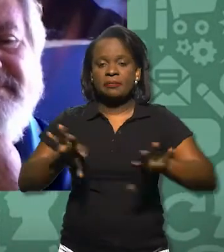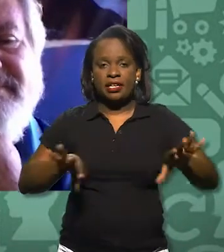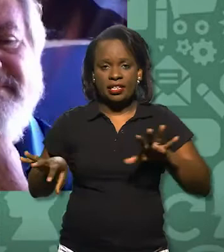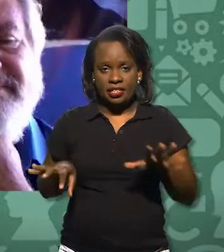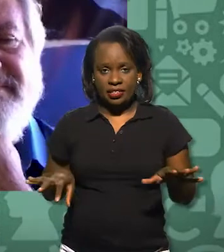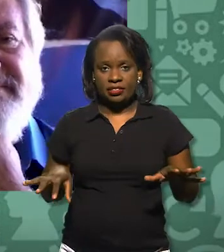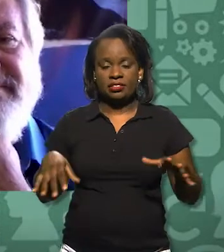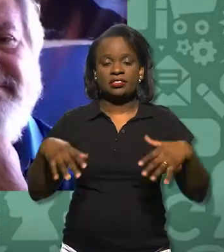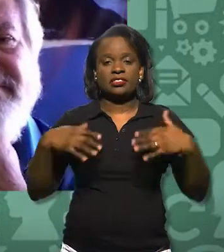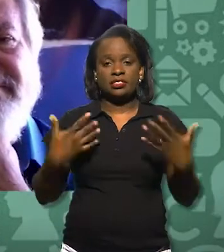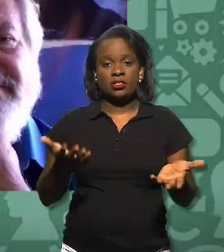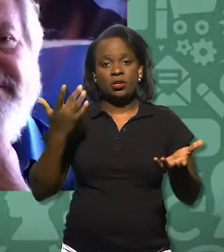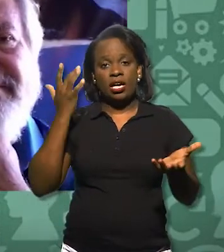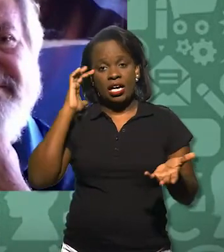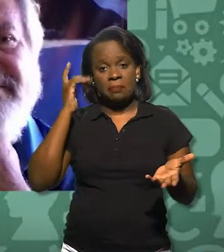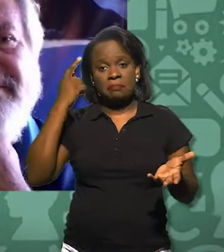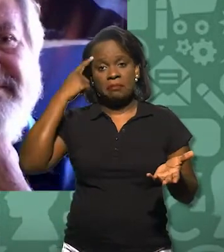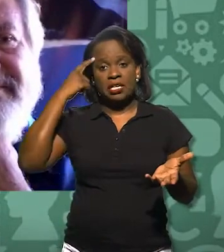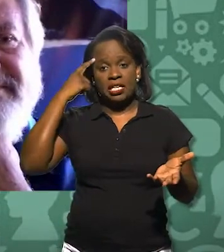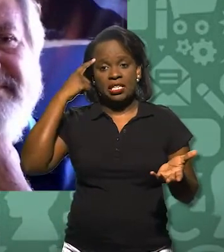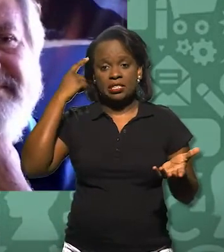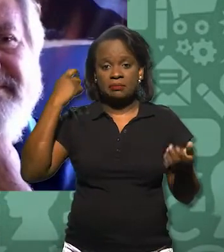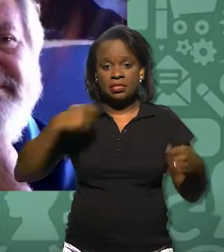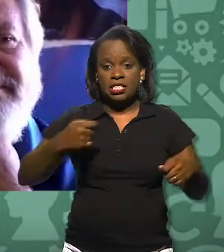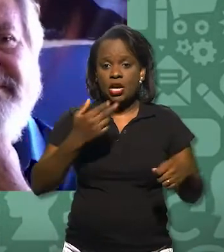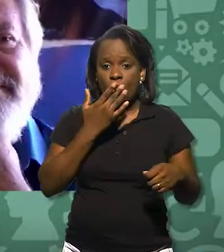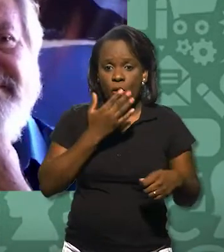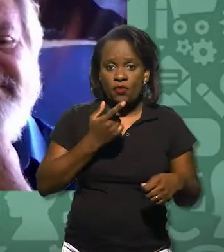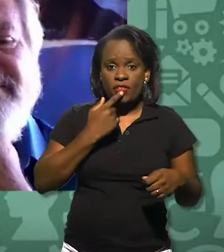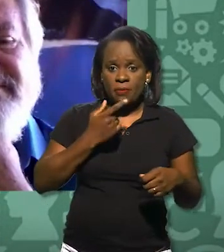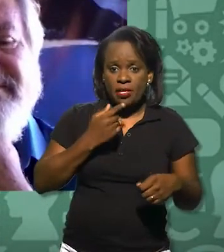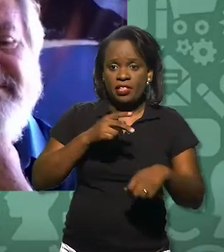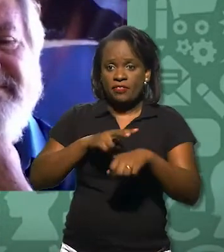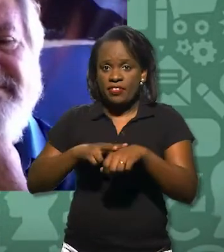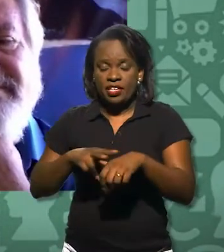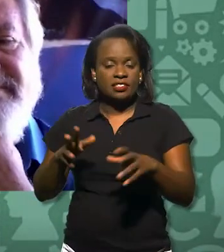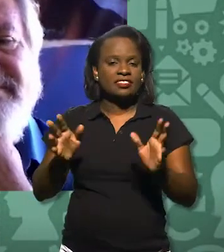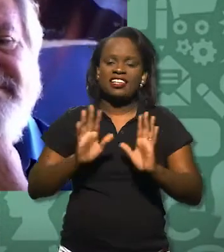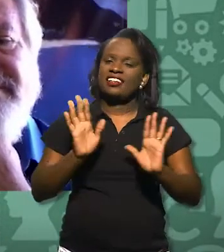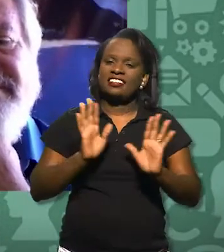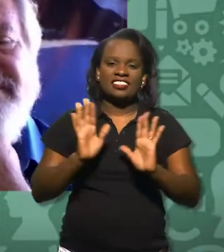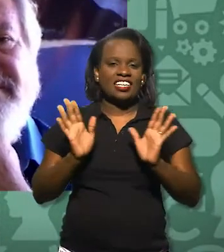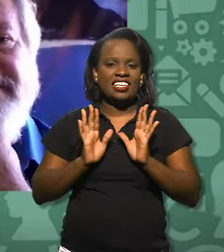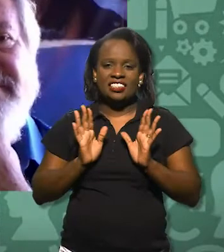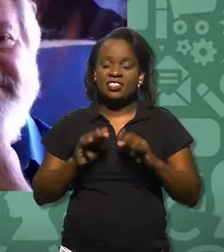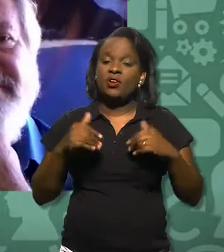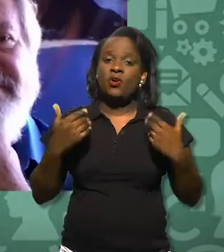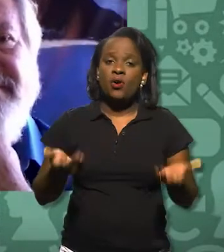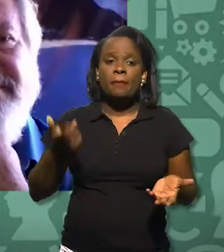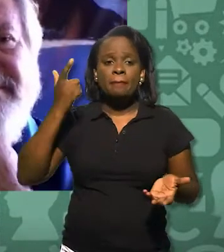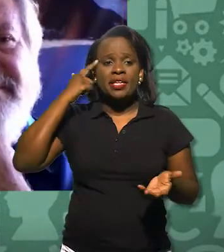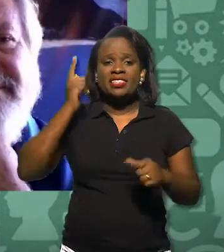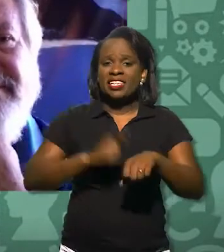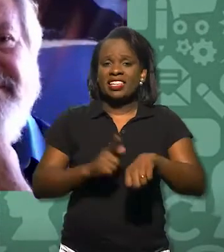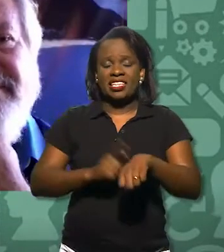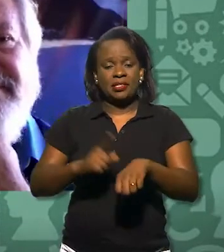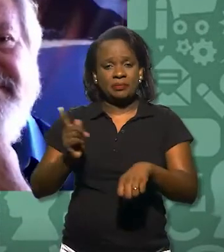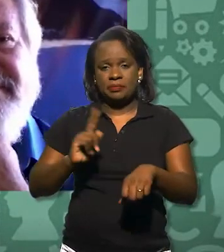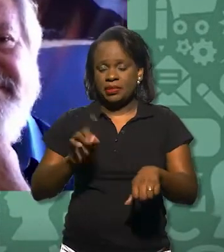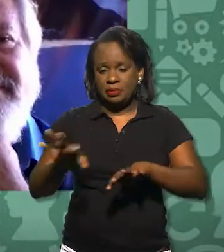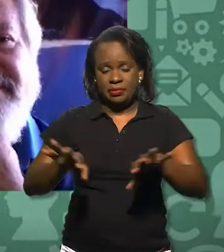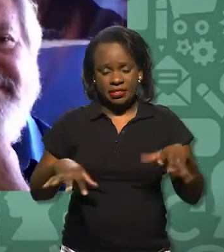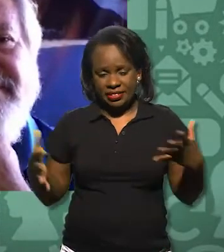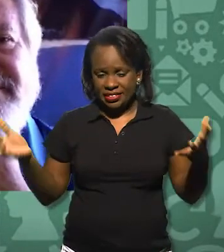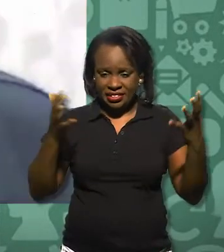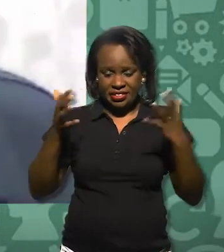fazer a separação, né? Ou elas pensam que tem que ser aquelas cores vermelho, verde, não é nada disso, ou realmente elas não têm tempo para fazer